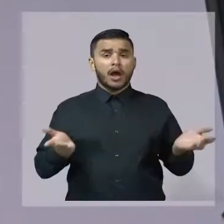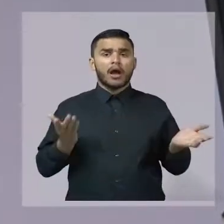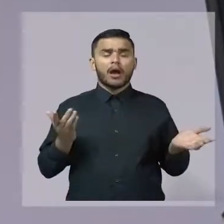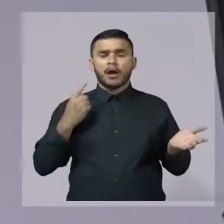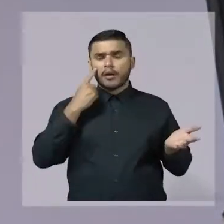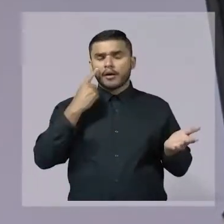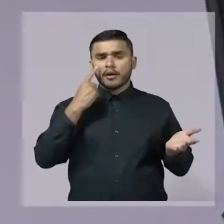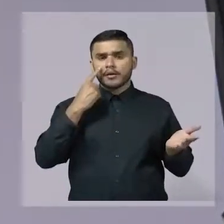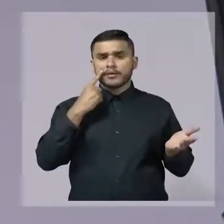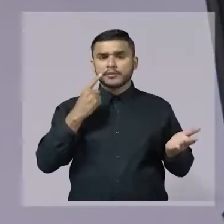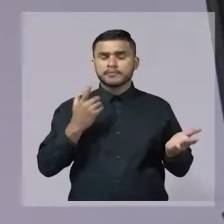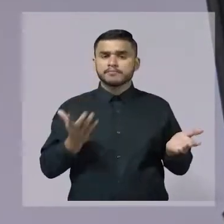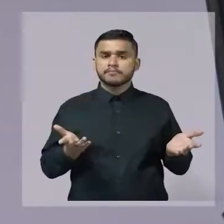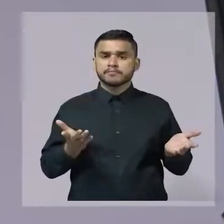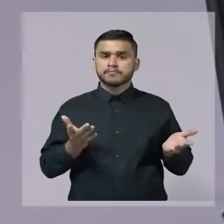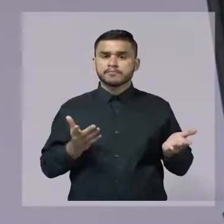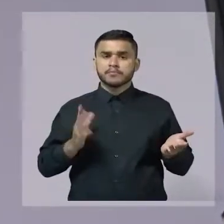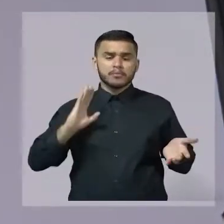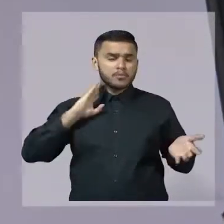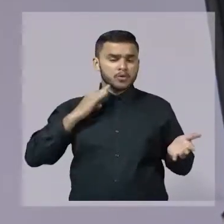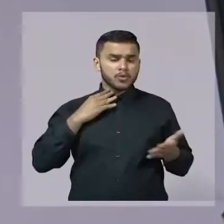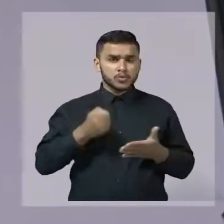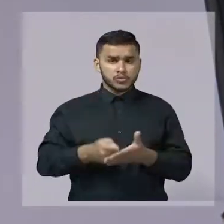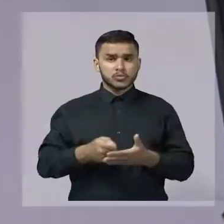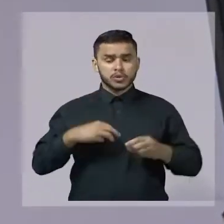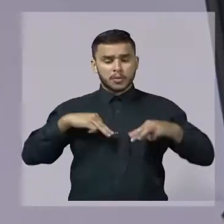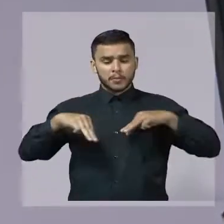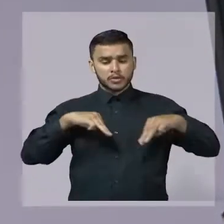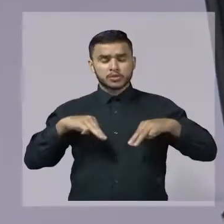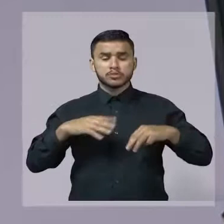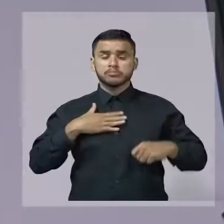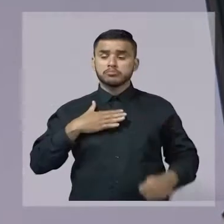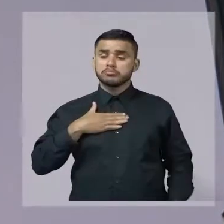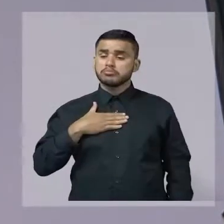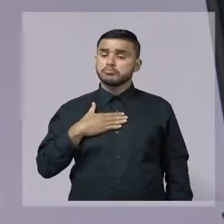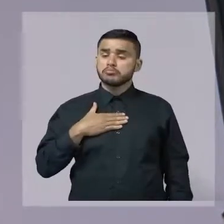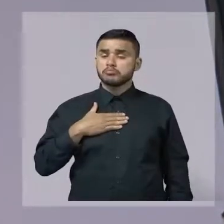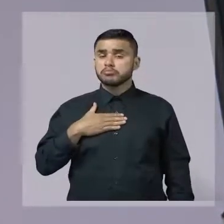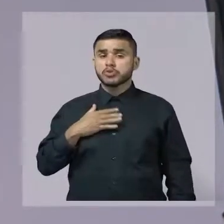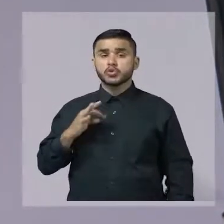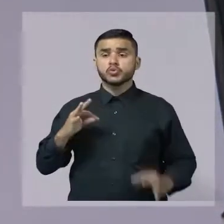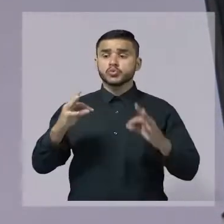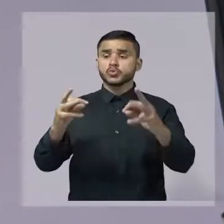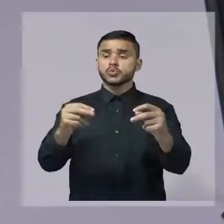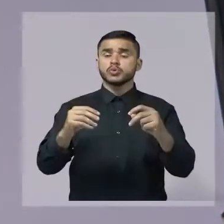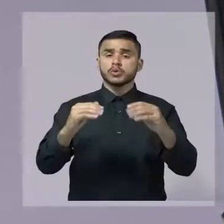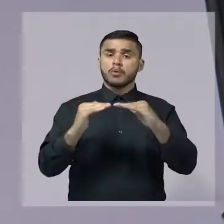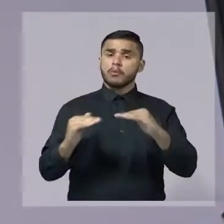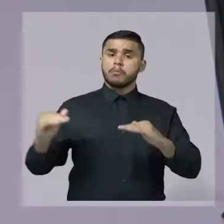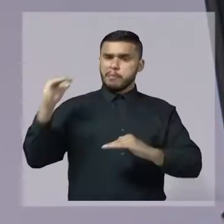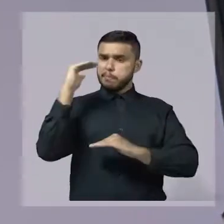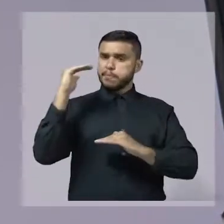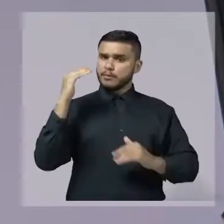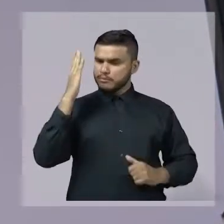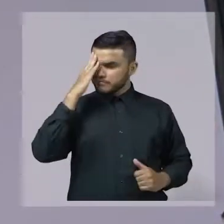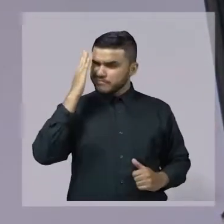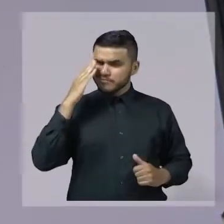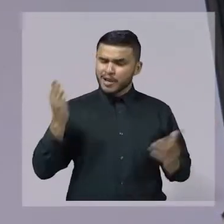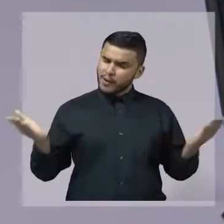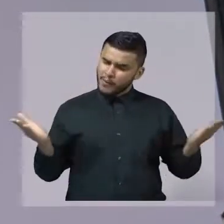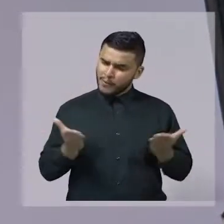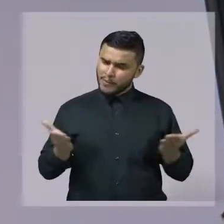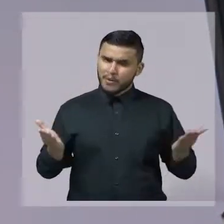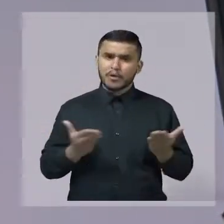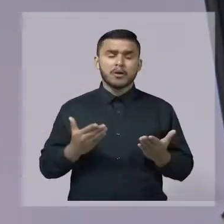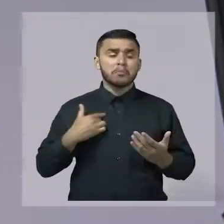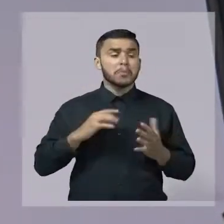os juízes, de um modo geral, também se acham intocáveis. Aí fica difícil, porque nós estamos vivendo uma